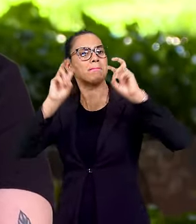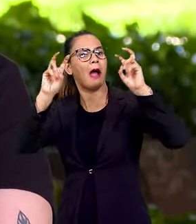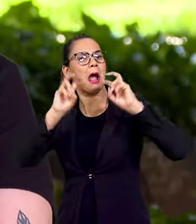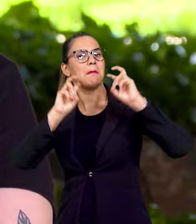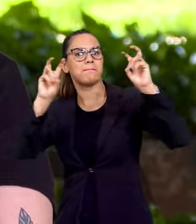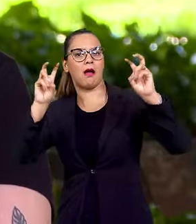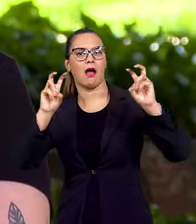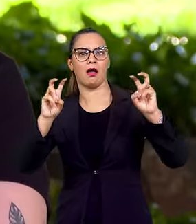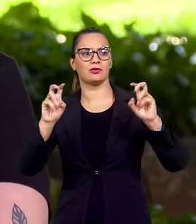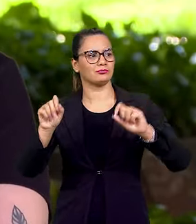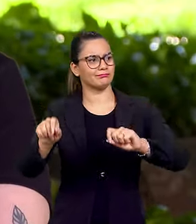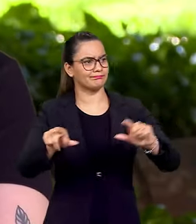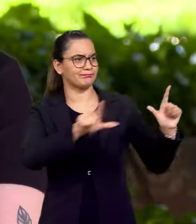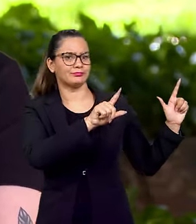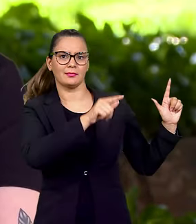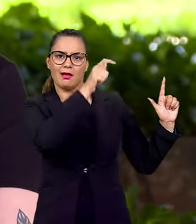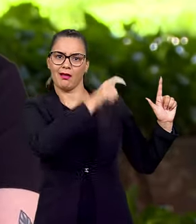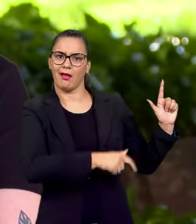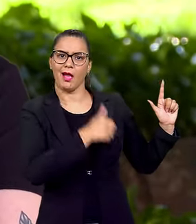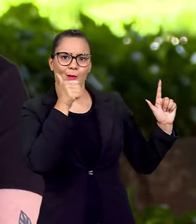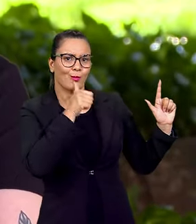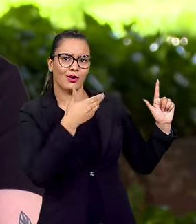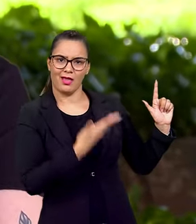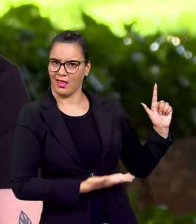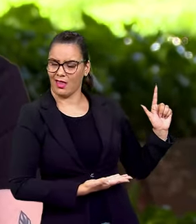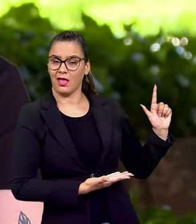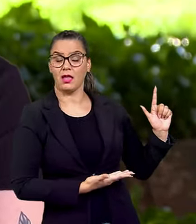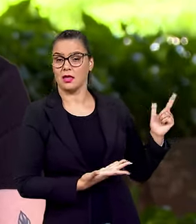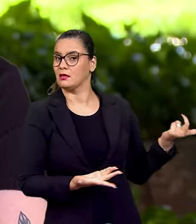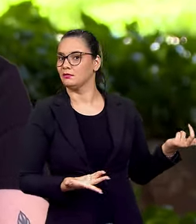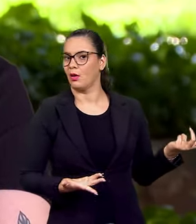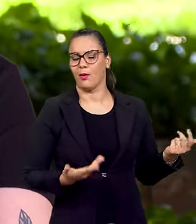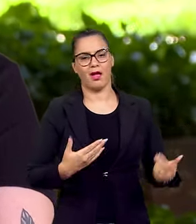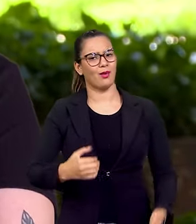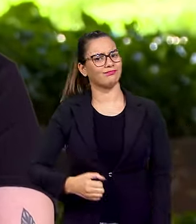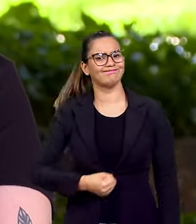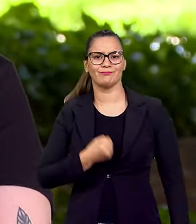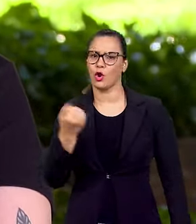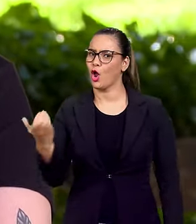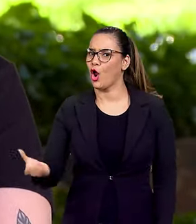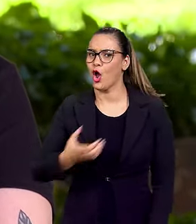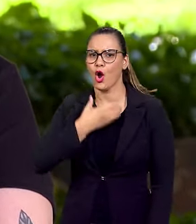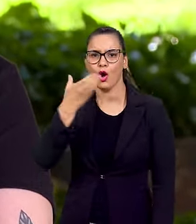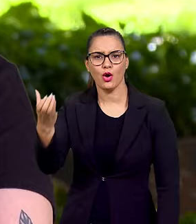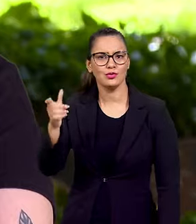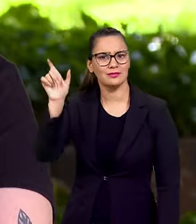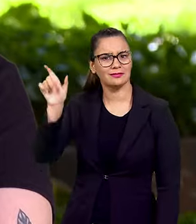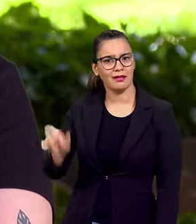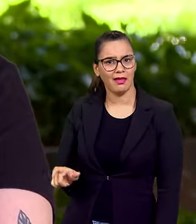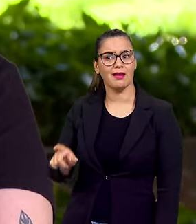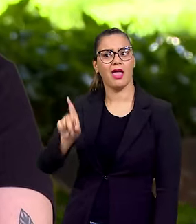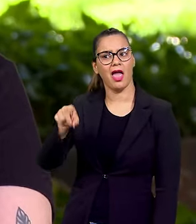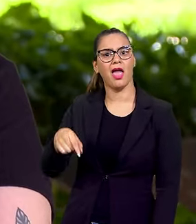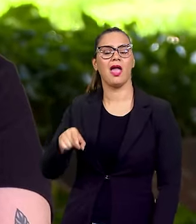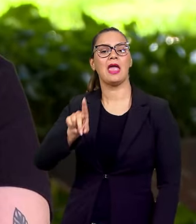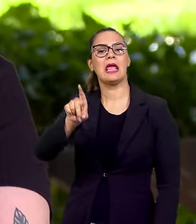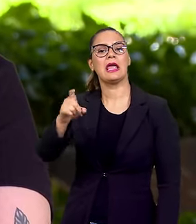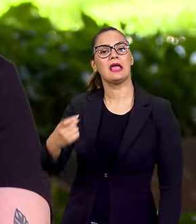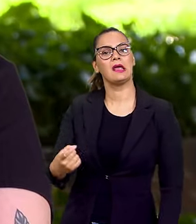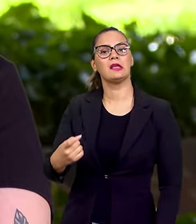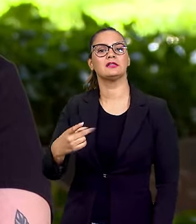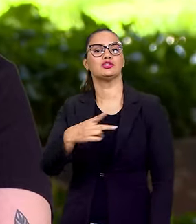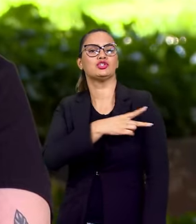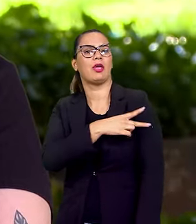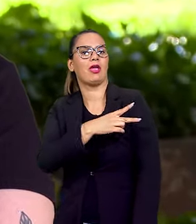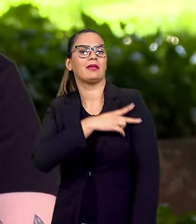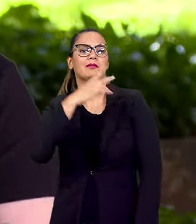de também expor aquela mulher, né? Então foi algo que grotesco de uma figura que era, né, um